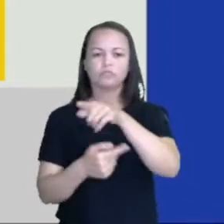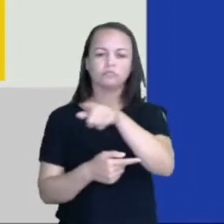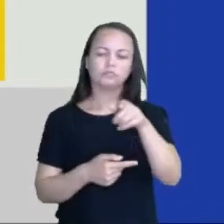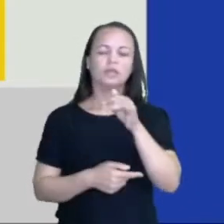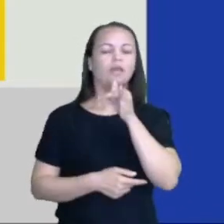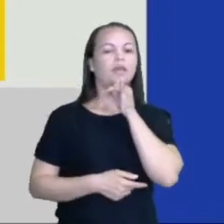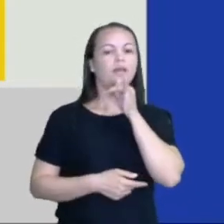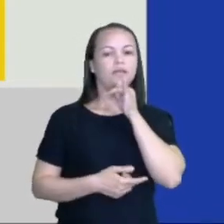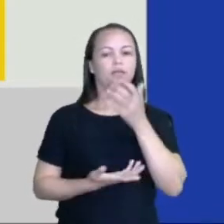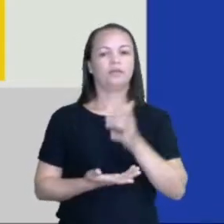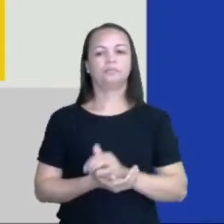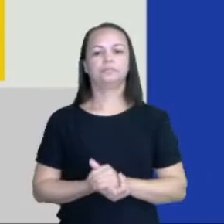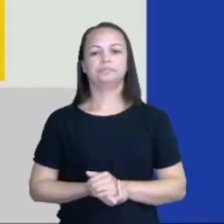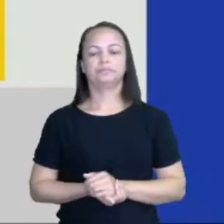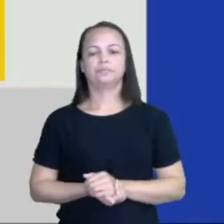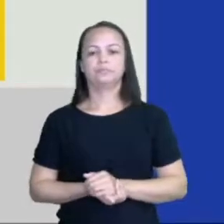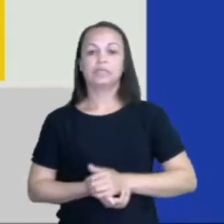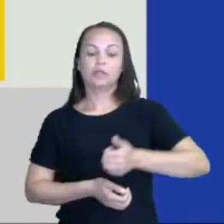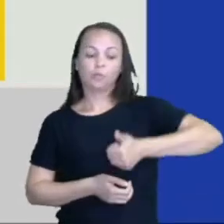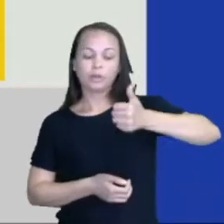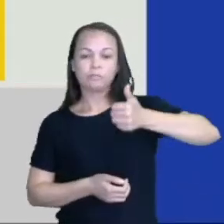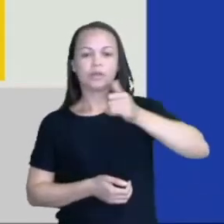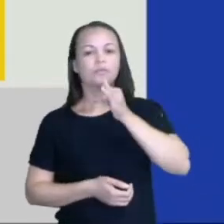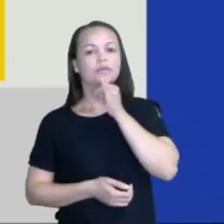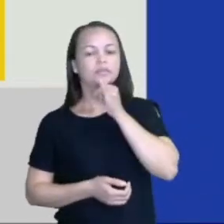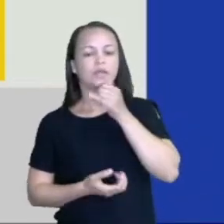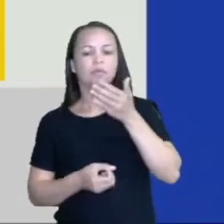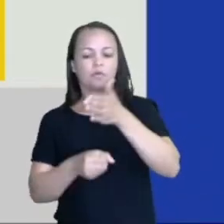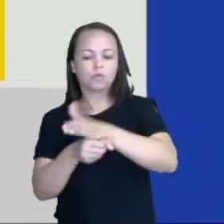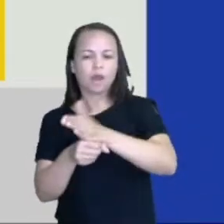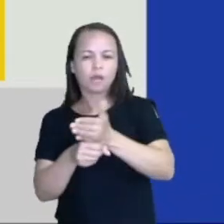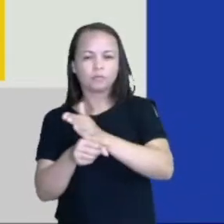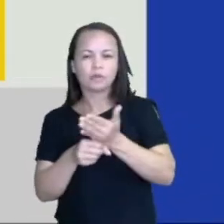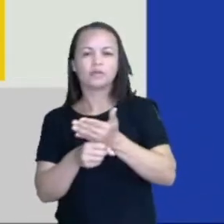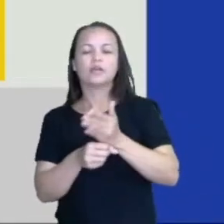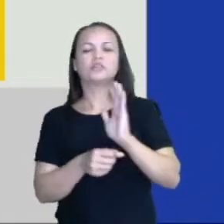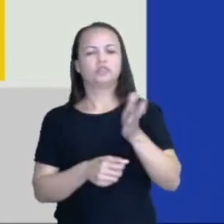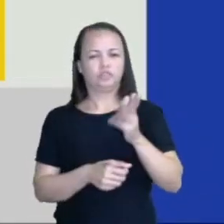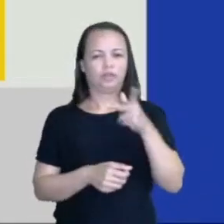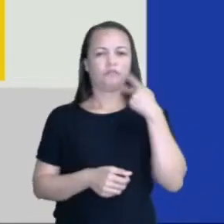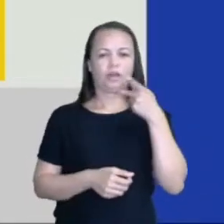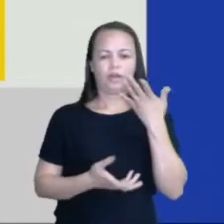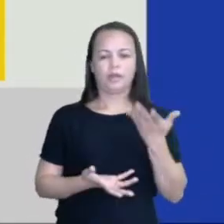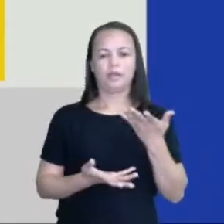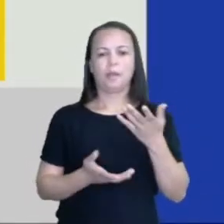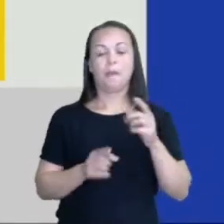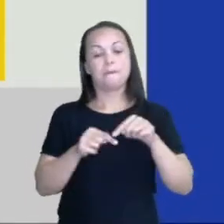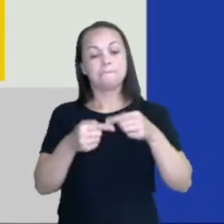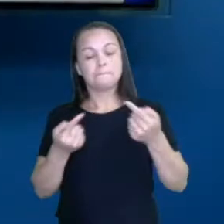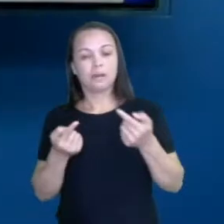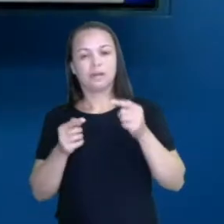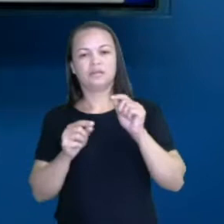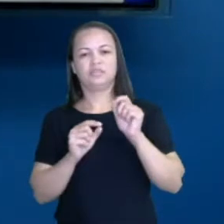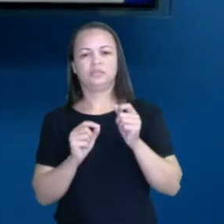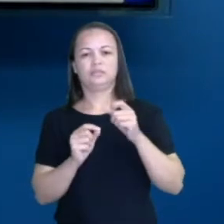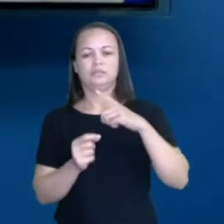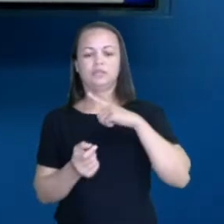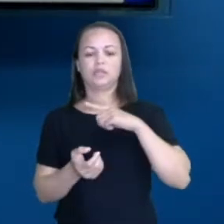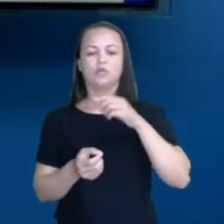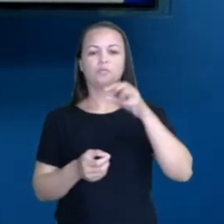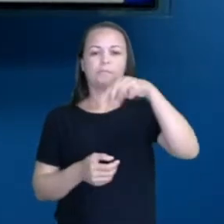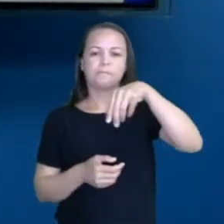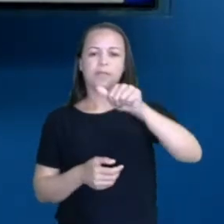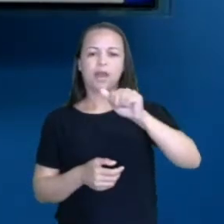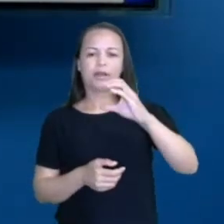exemplos. Esse primeiro exemplo, que é o exemplo da macaxeira, eu já citei anteriormente, mas aquilo que nós conhecemos como